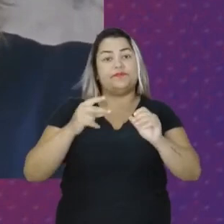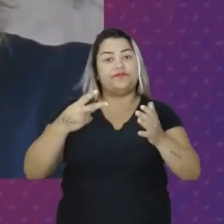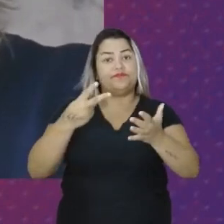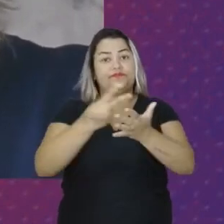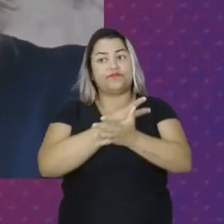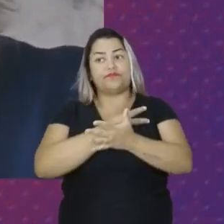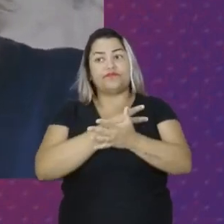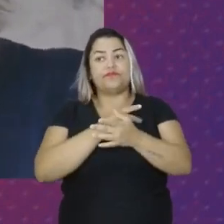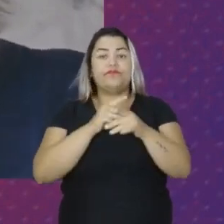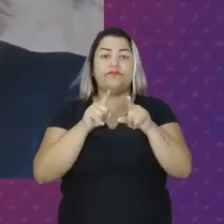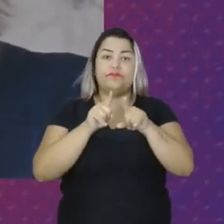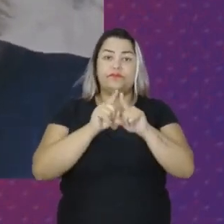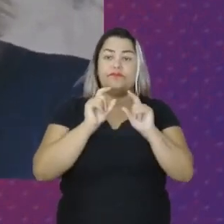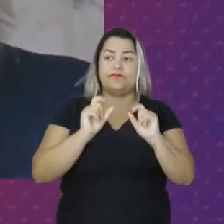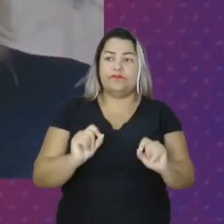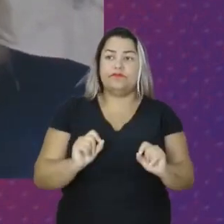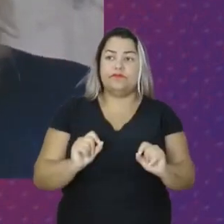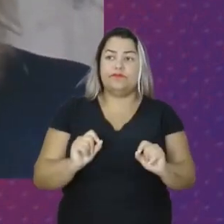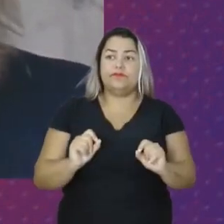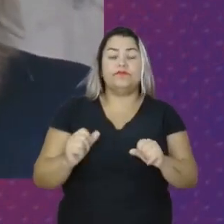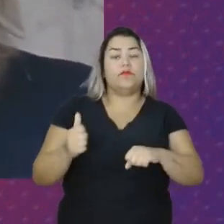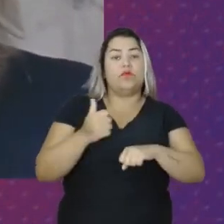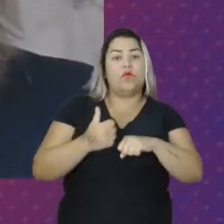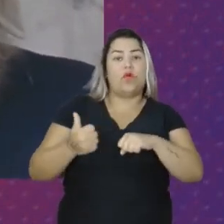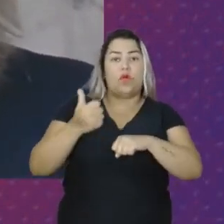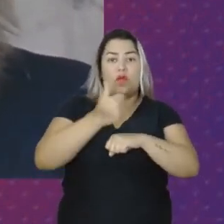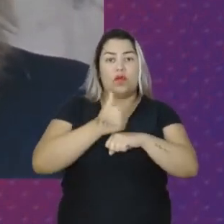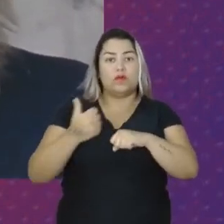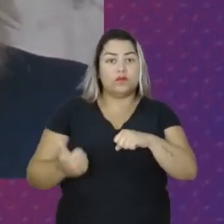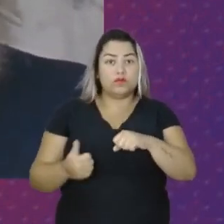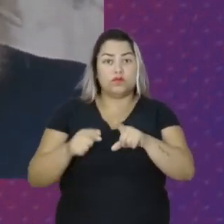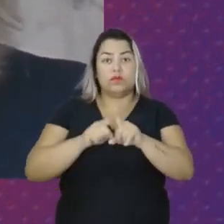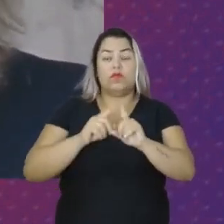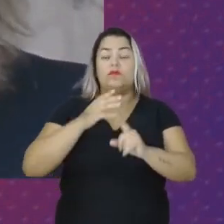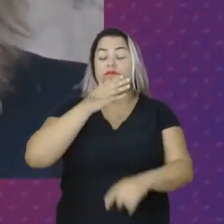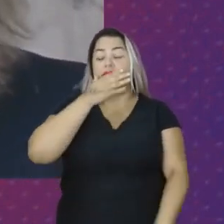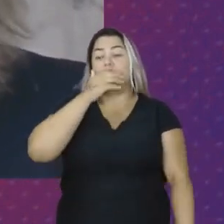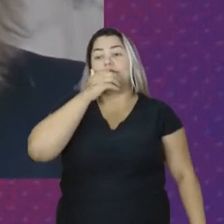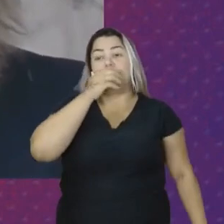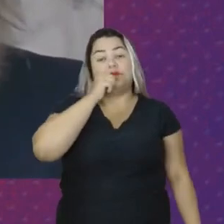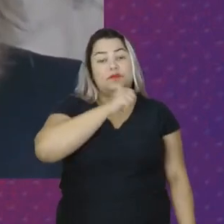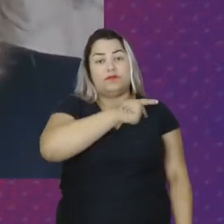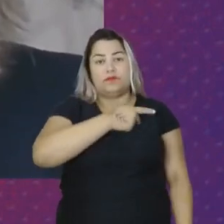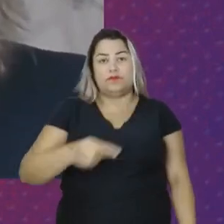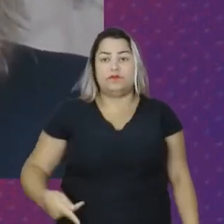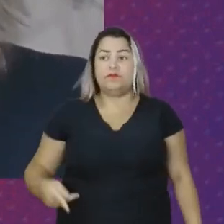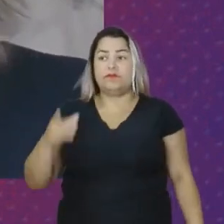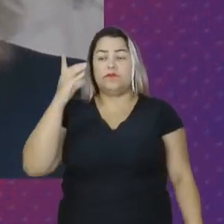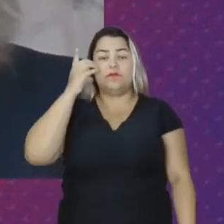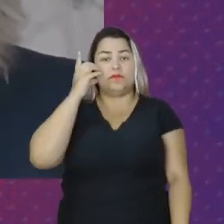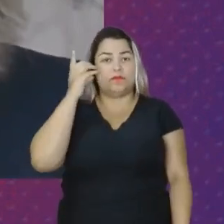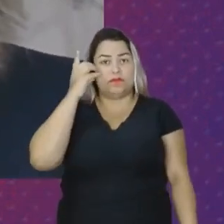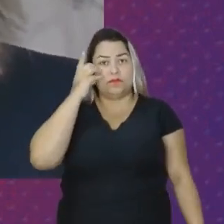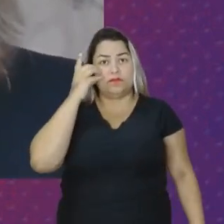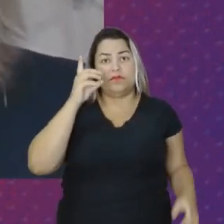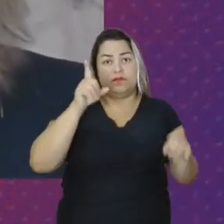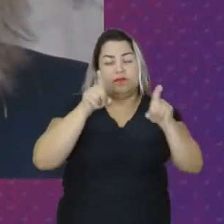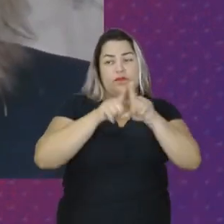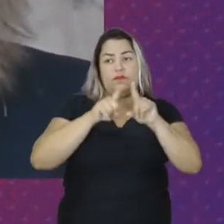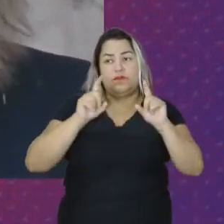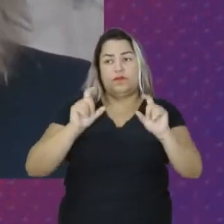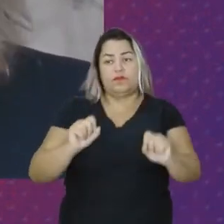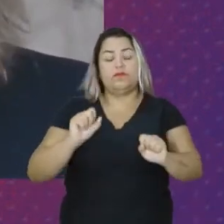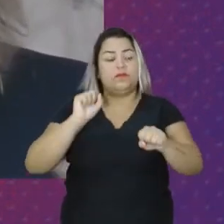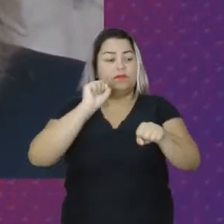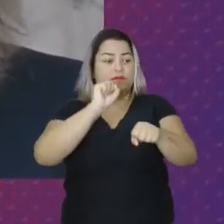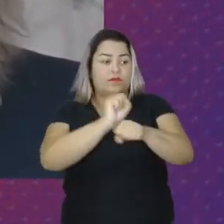aconteceu por conta do golpe contra a presidenta Dilma Rousseff, e que